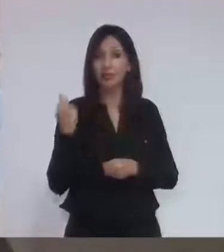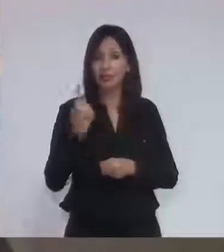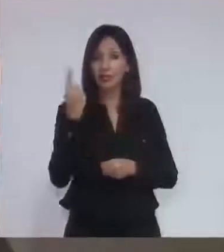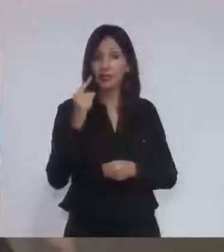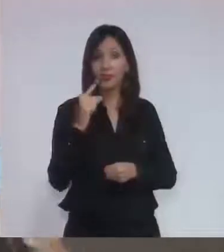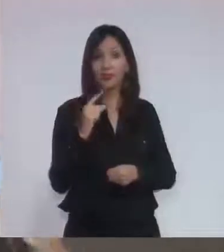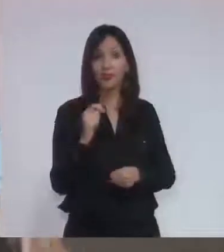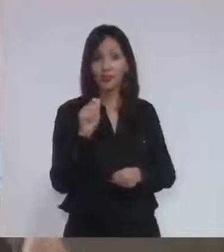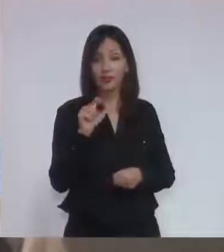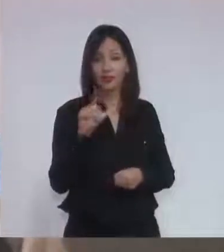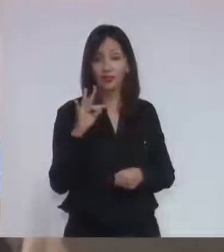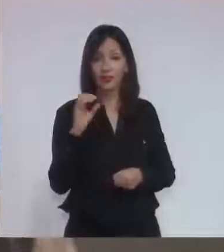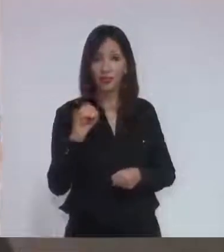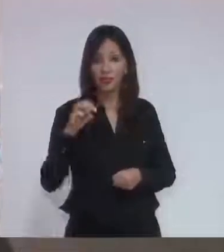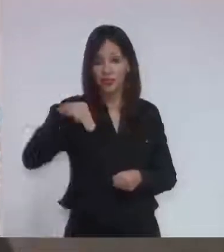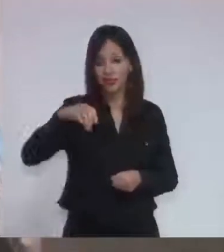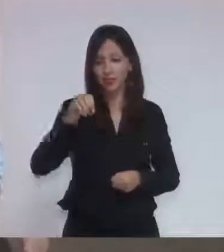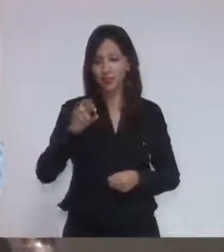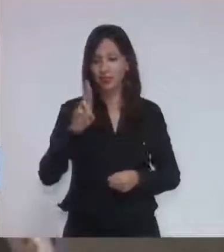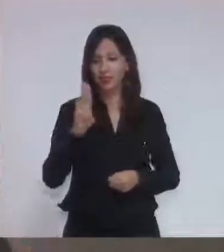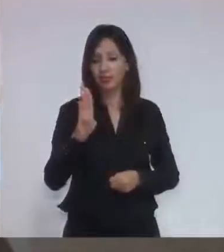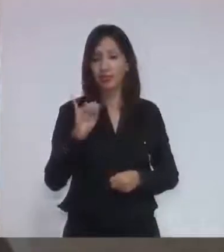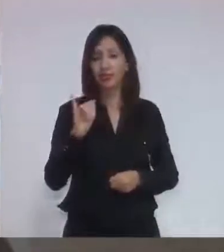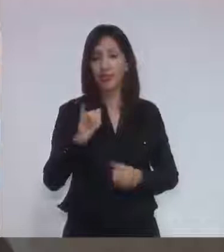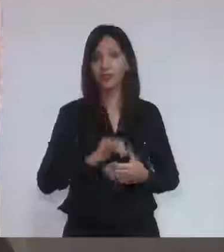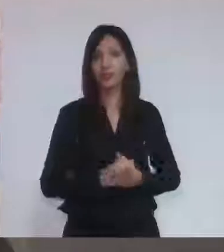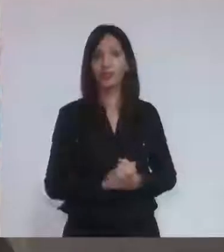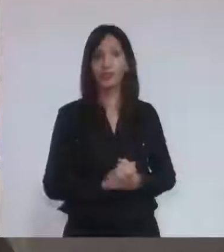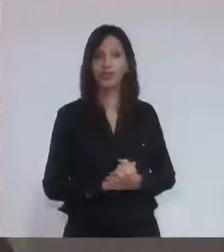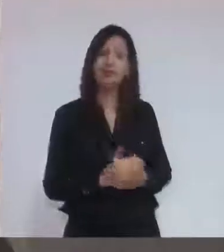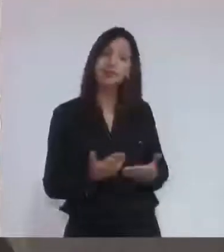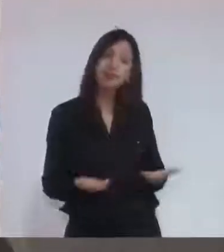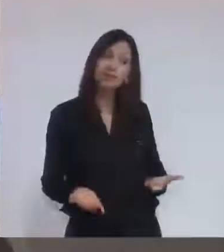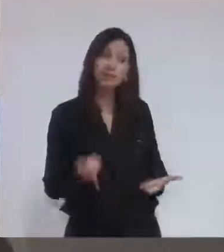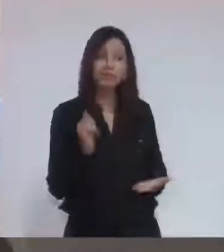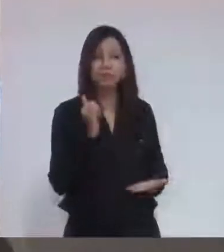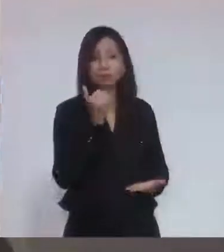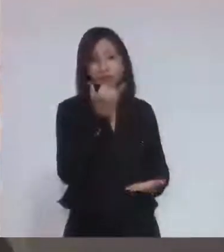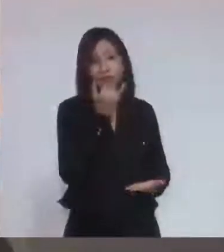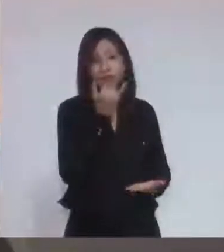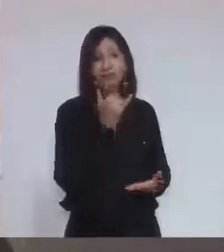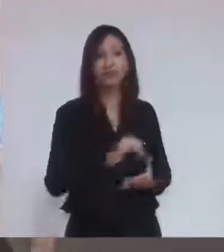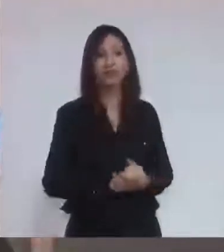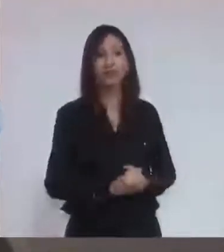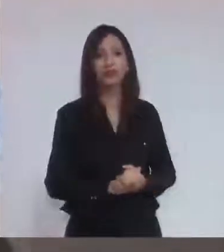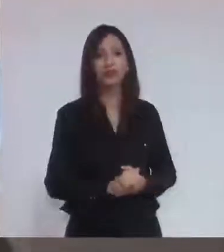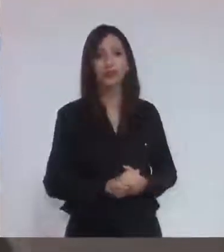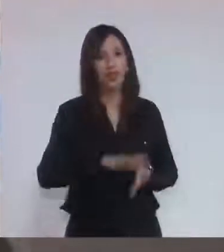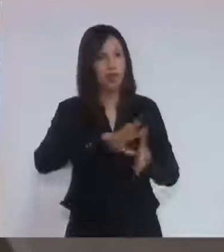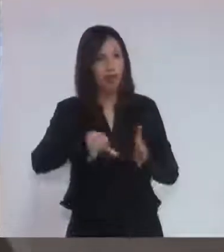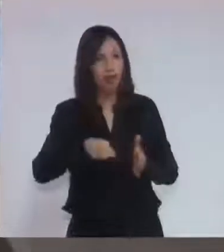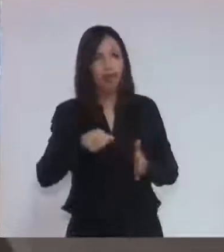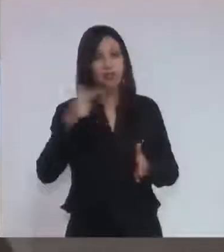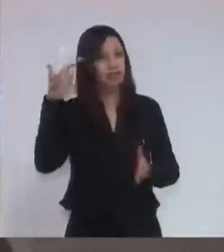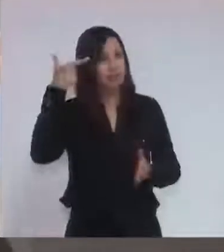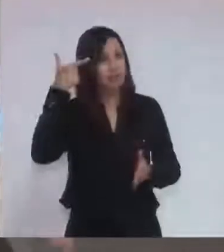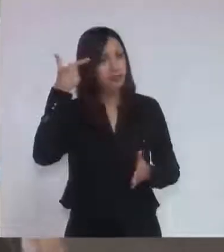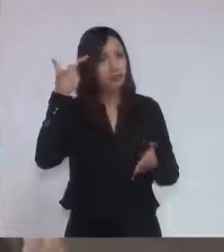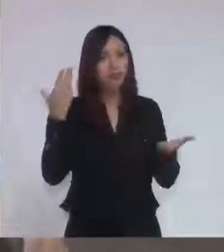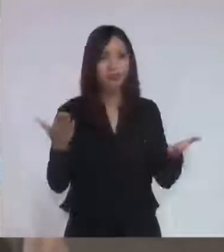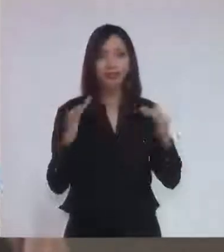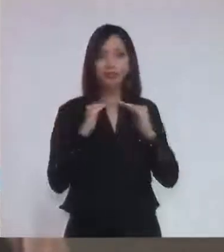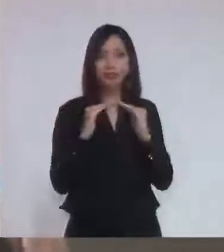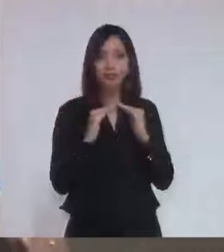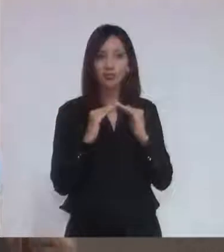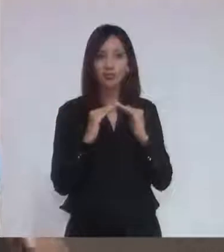caso de assalto. Me peço perdão aqui, eu não sei se eu falo se é furto ou se é assalto. Enfim, a casa